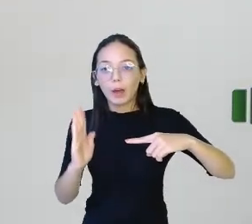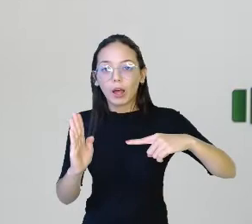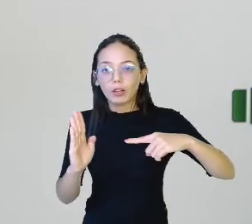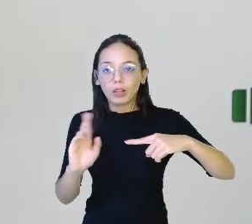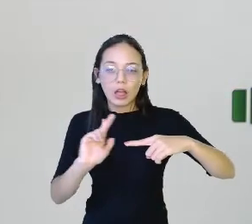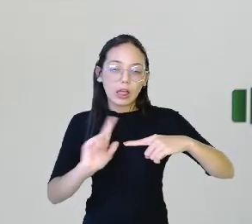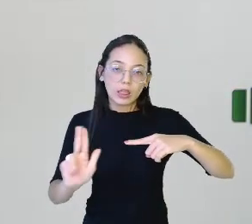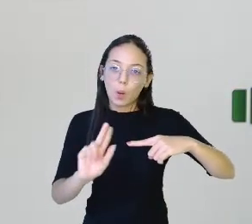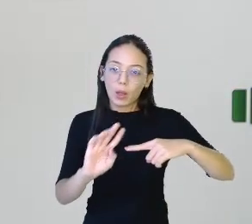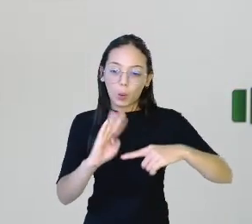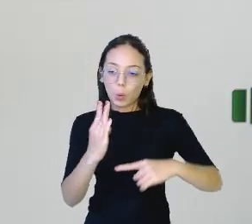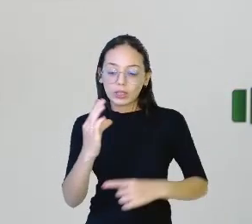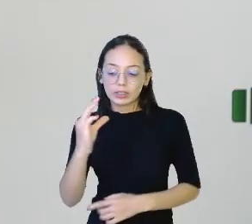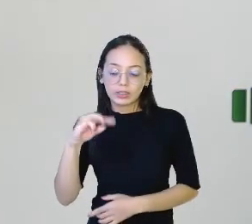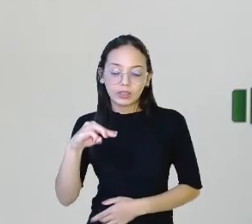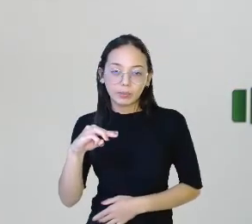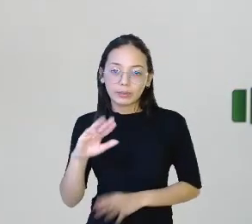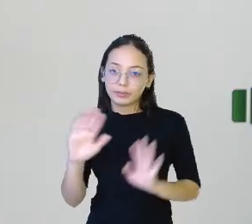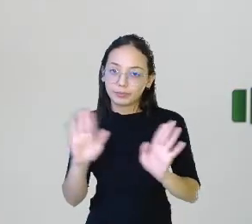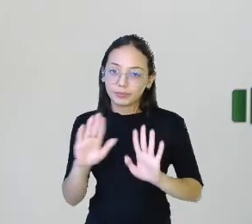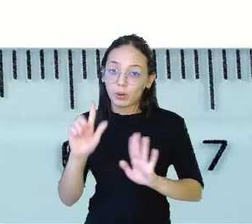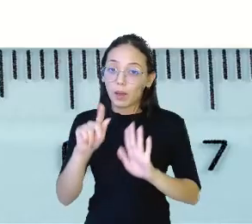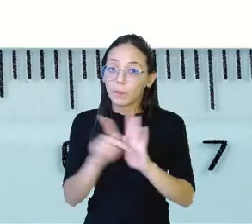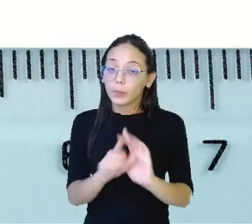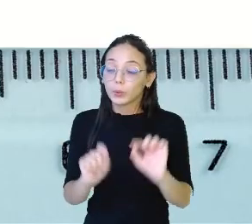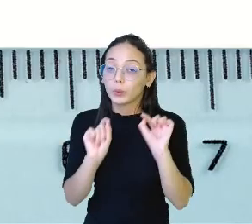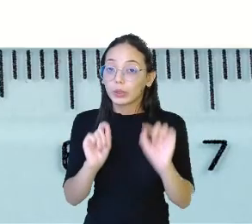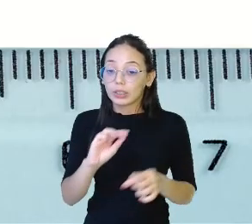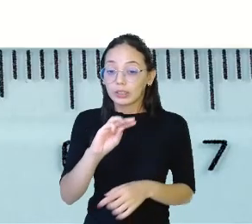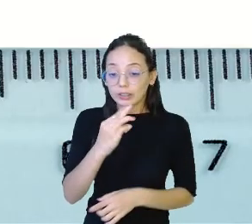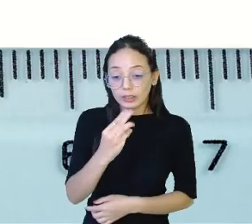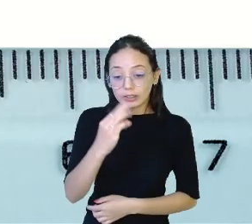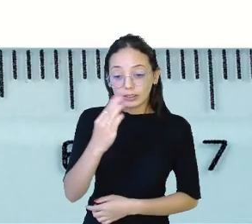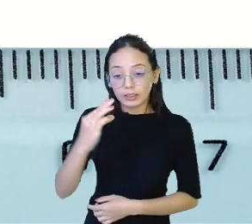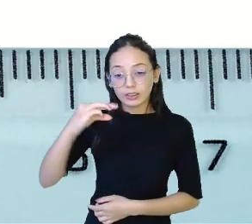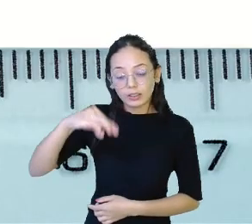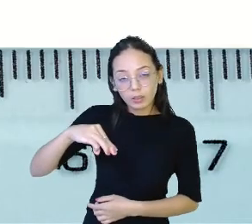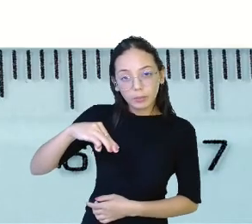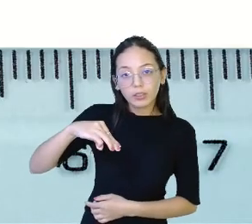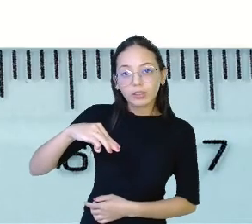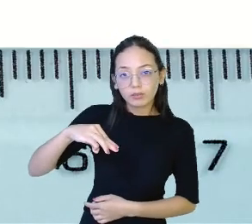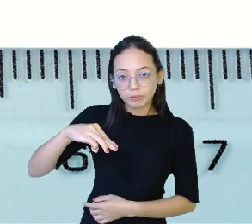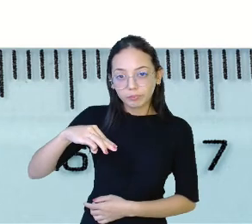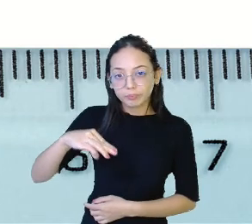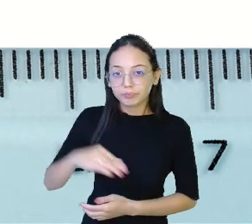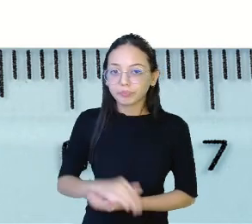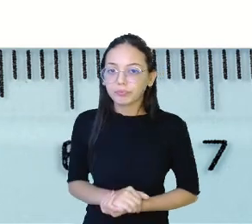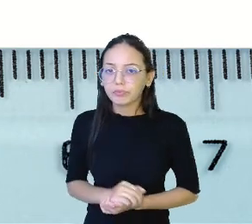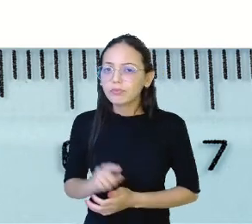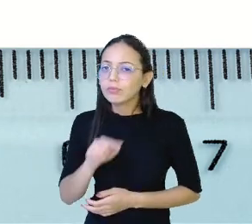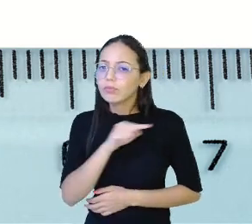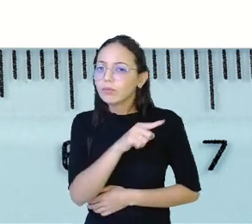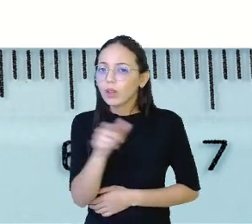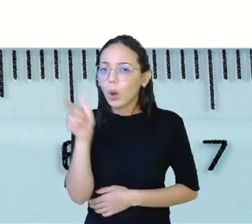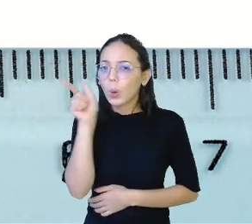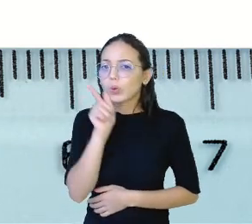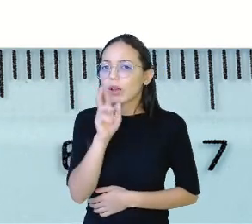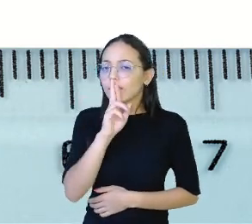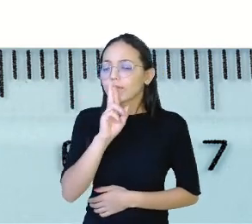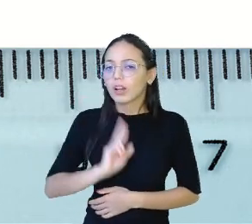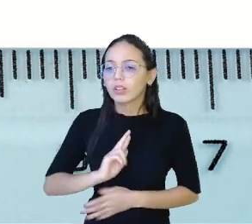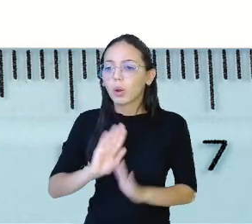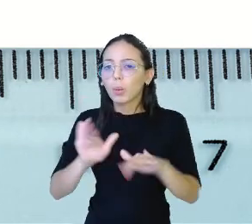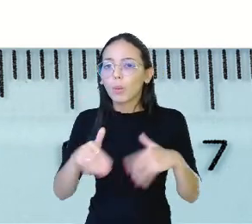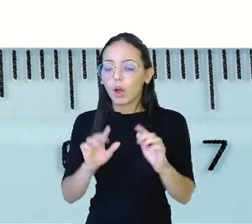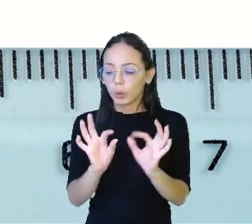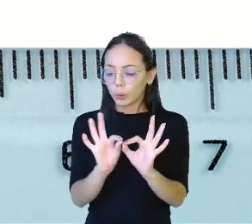dizer que são 4 centímetros. Eu posso dizer que são 3 centímetros e alguma coisa. Você já consegue me dizer qual é o